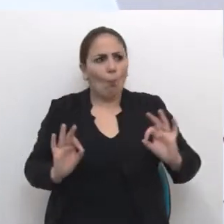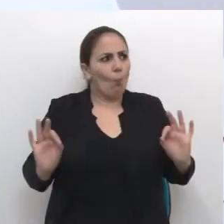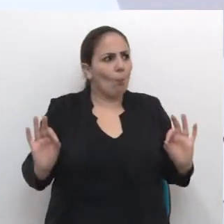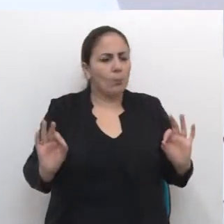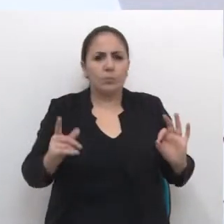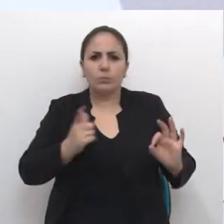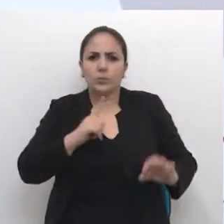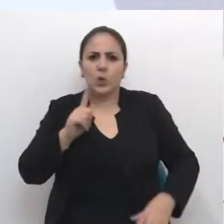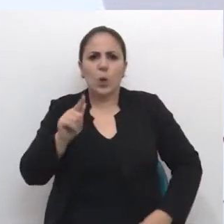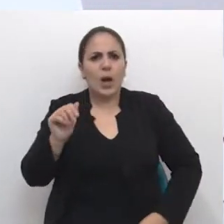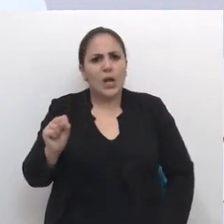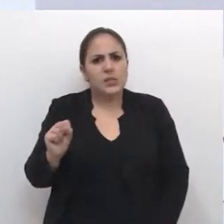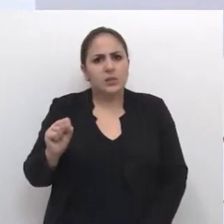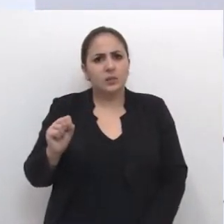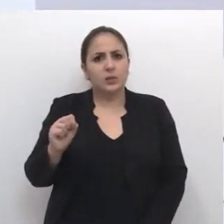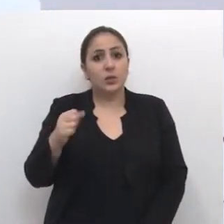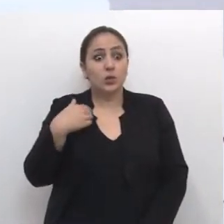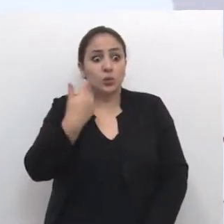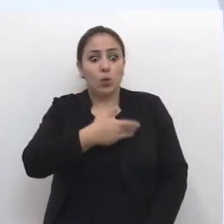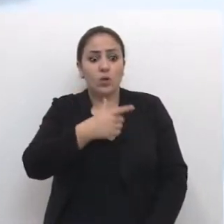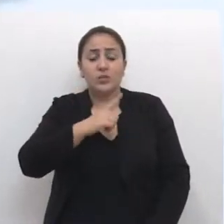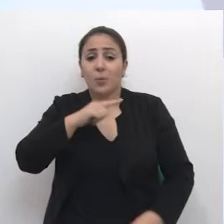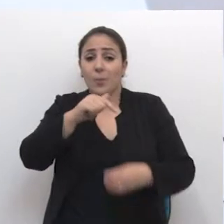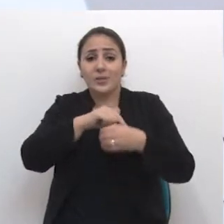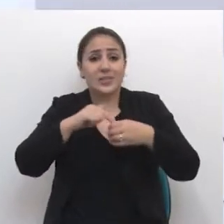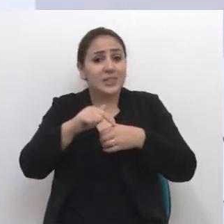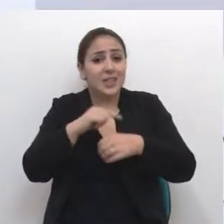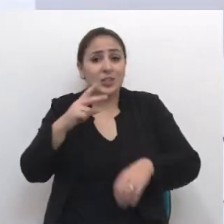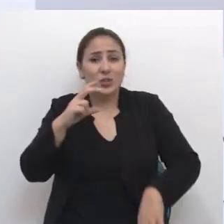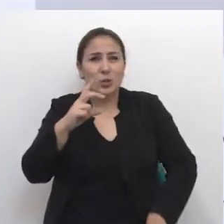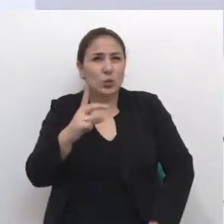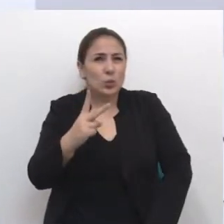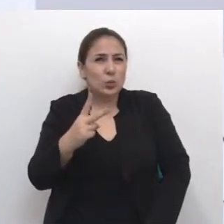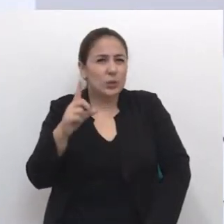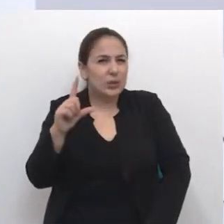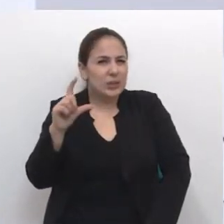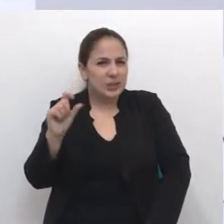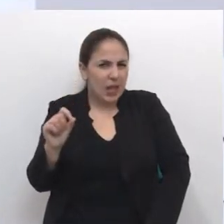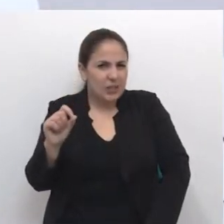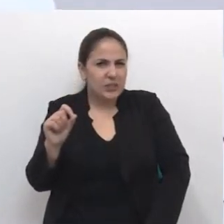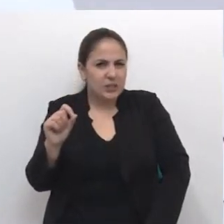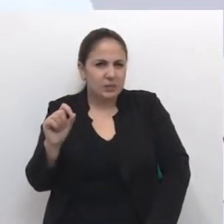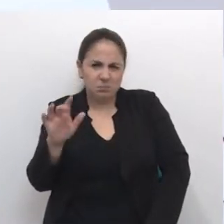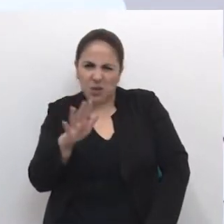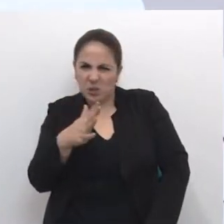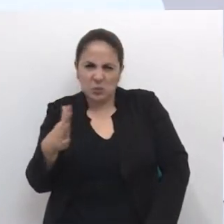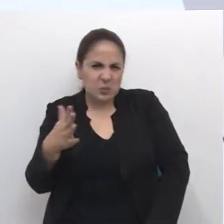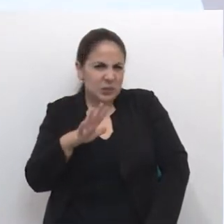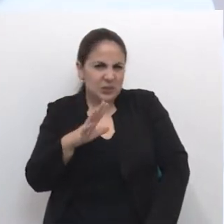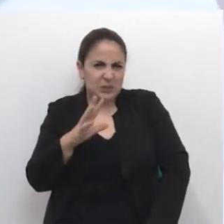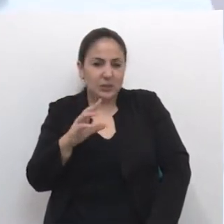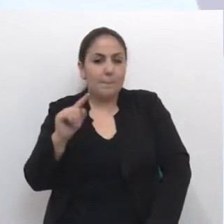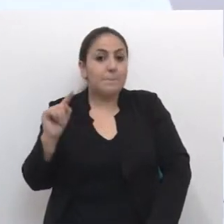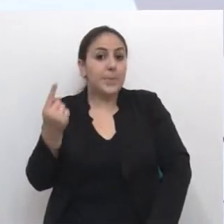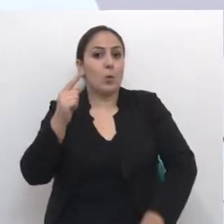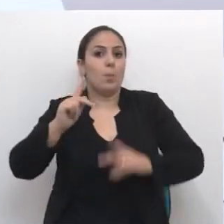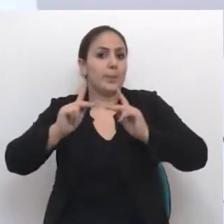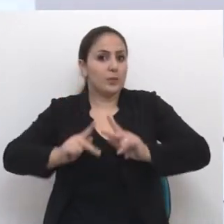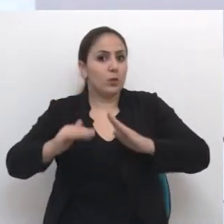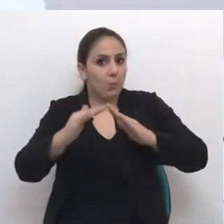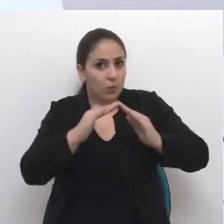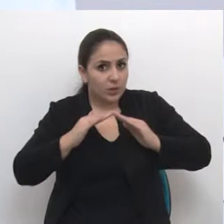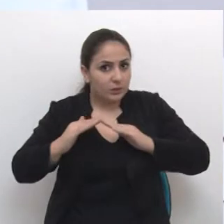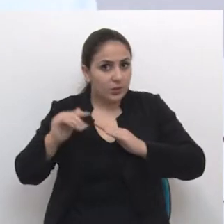GNV. Nós temos uma cidade com 210, mais ou menos isso aí, 210 mil